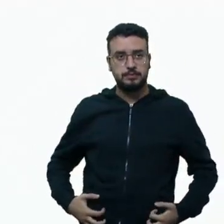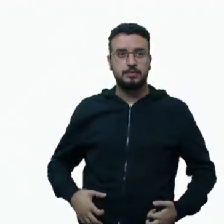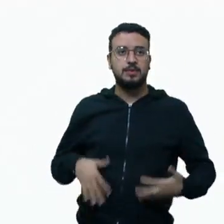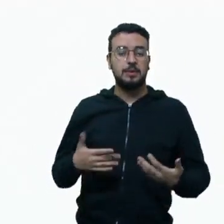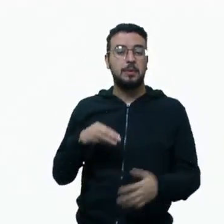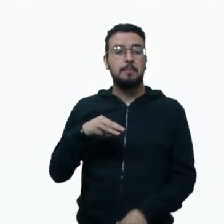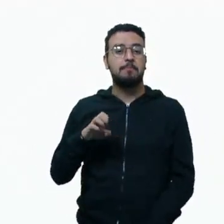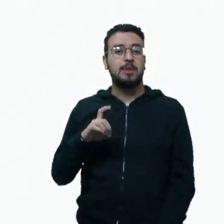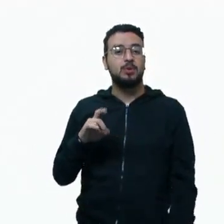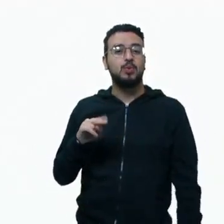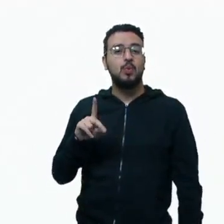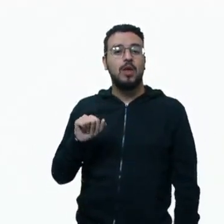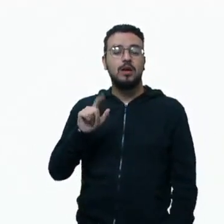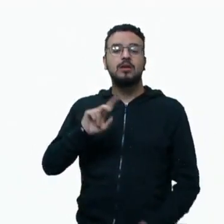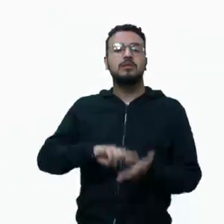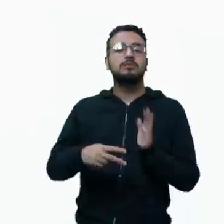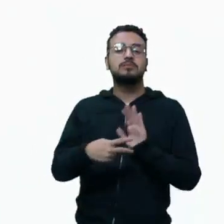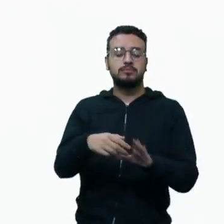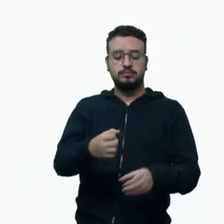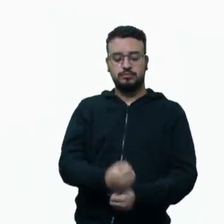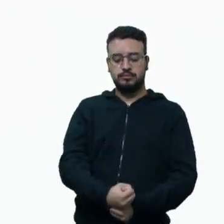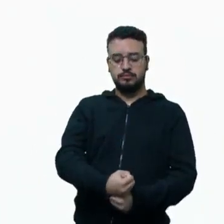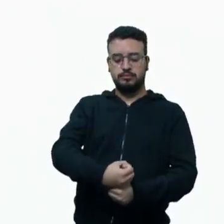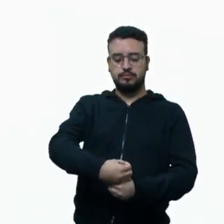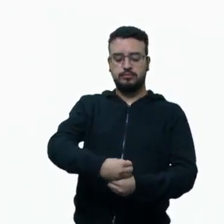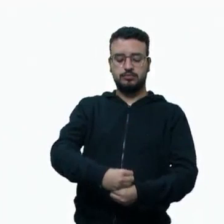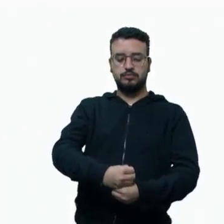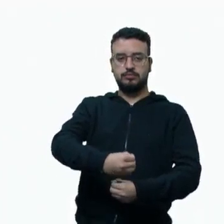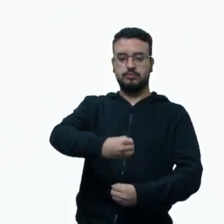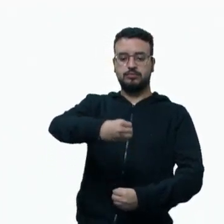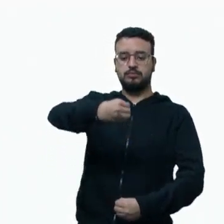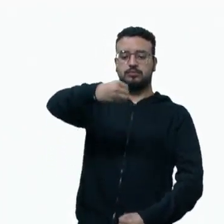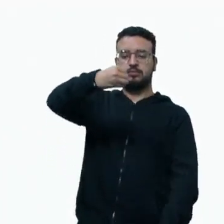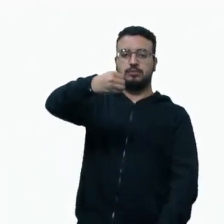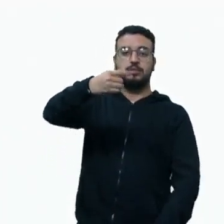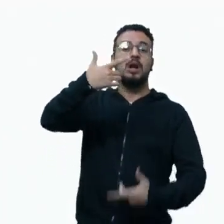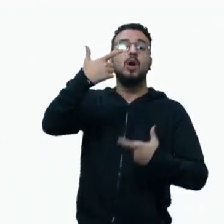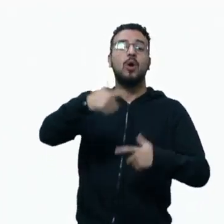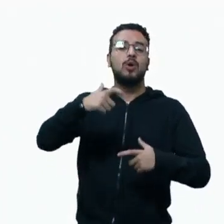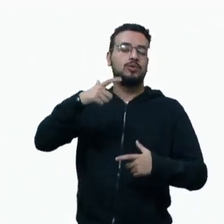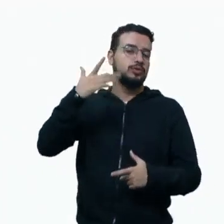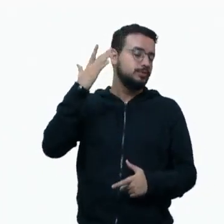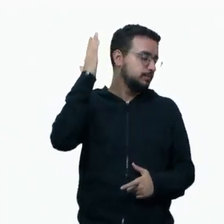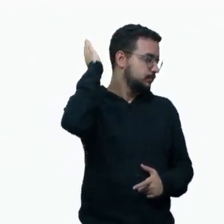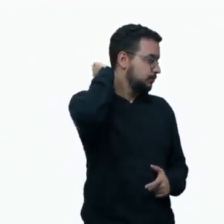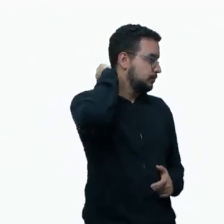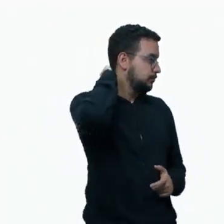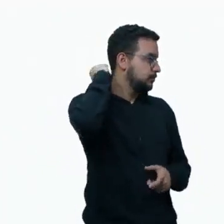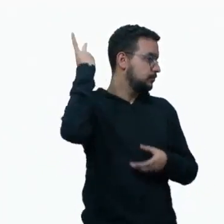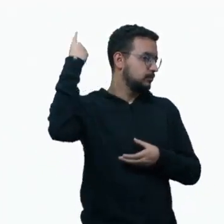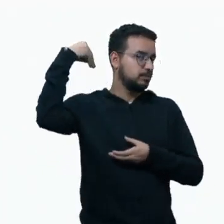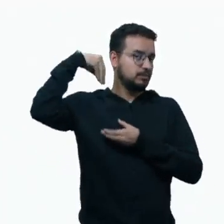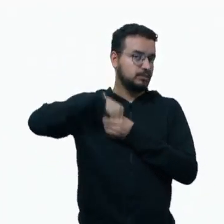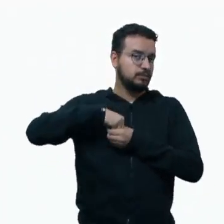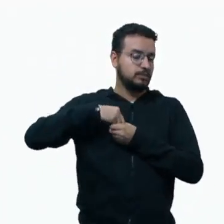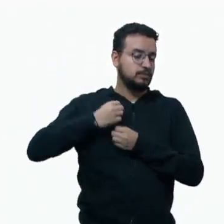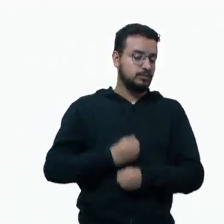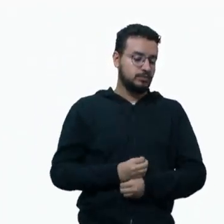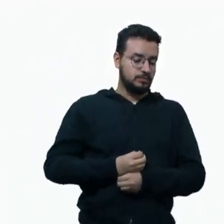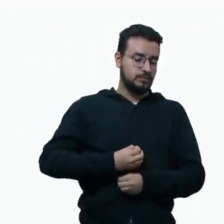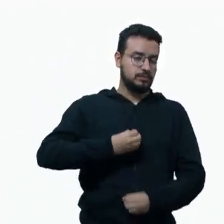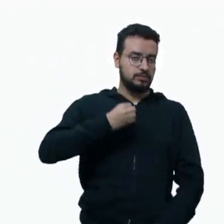tecido nervoso situado no canal vertebral. Como você já sabe